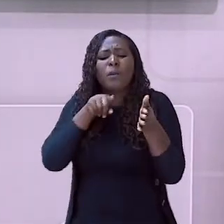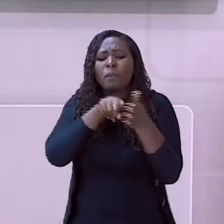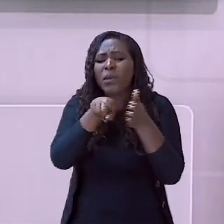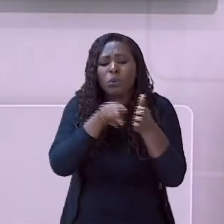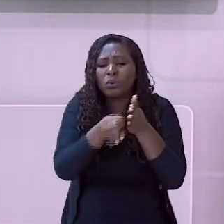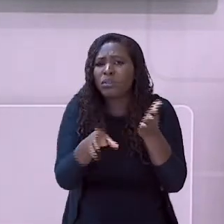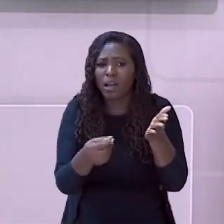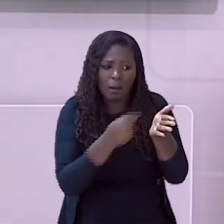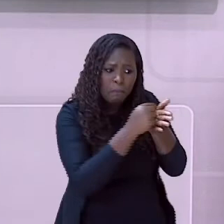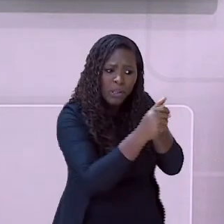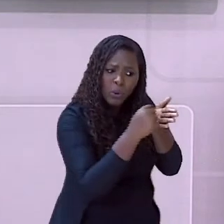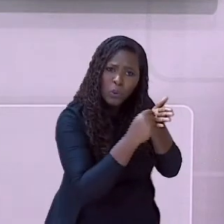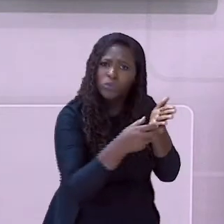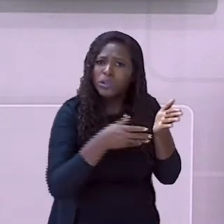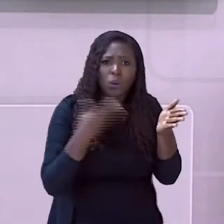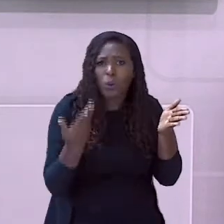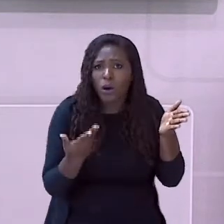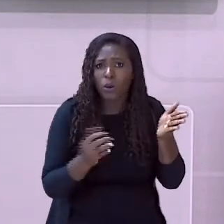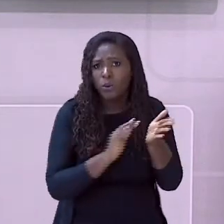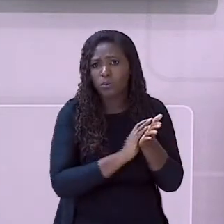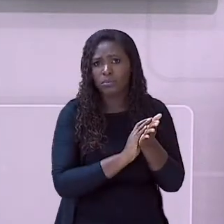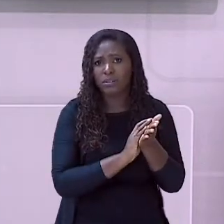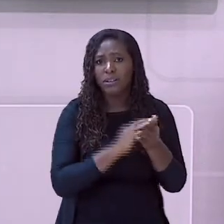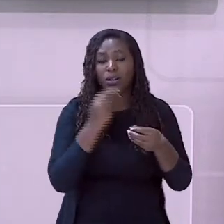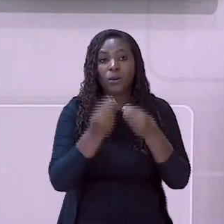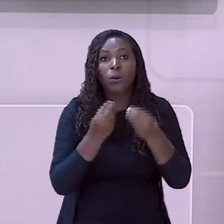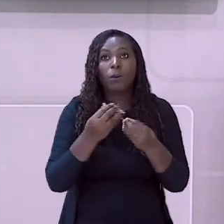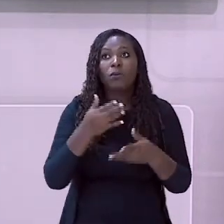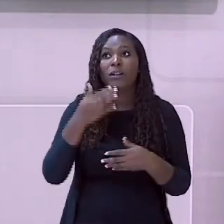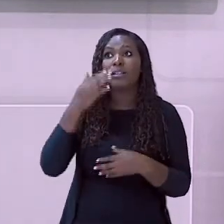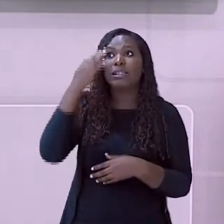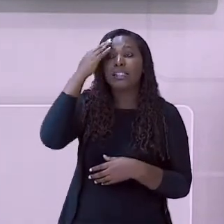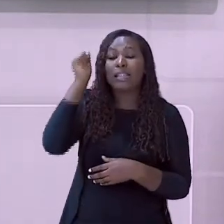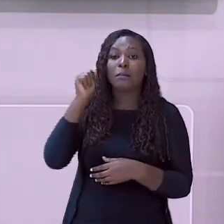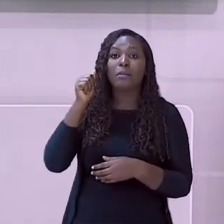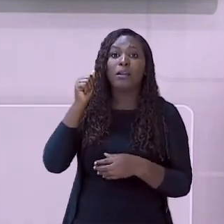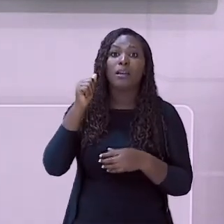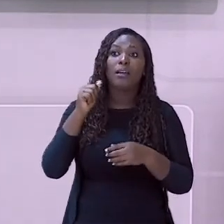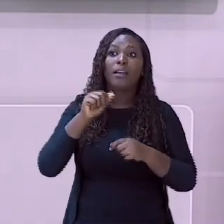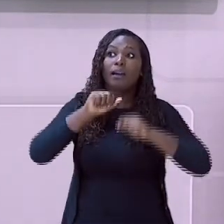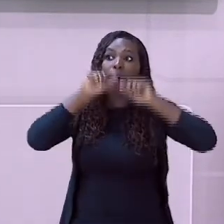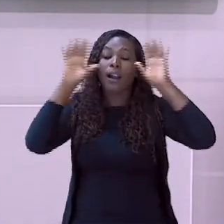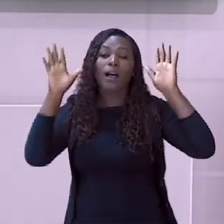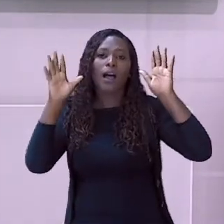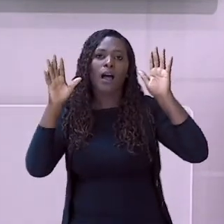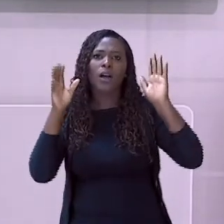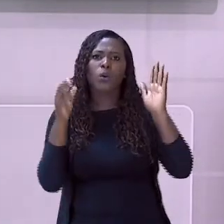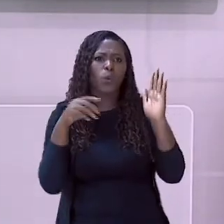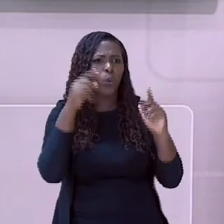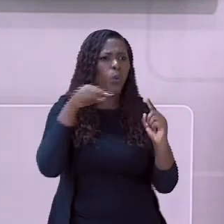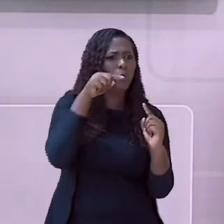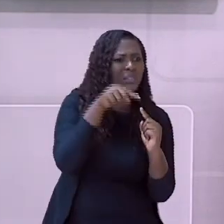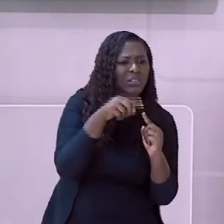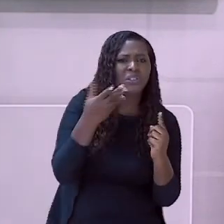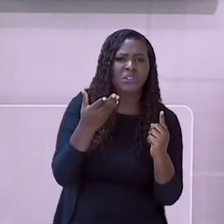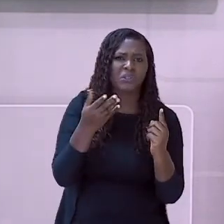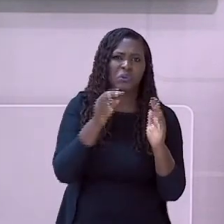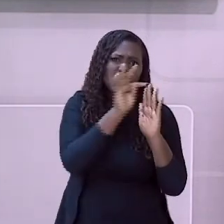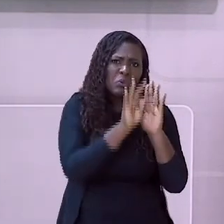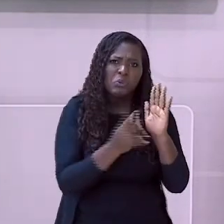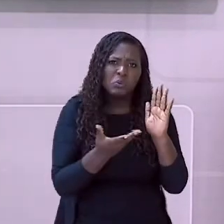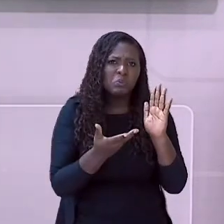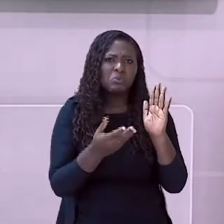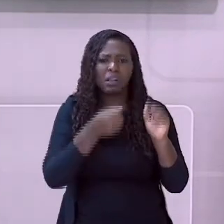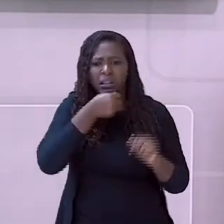que ele quer ou não saber? Então, é importante que o entrevistador e o entrevistado